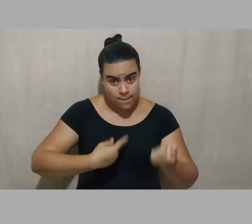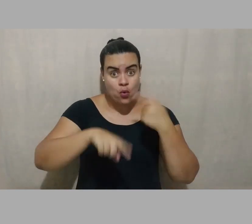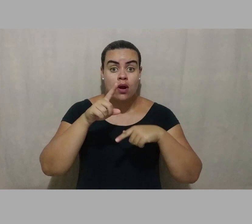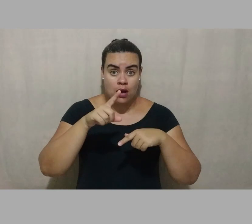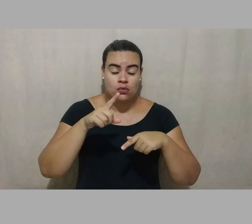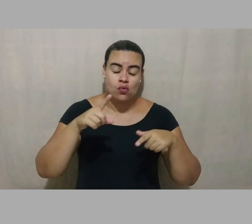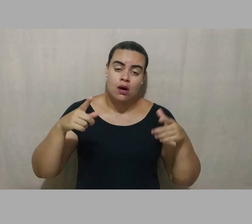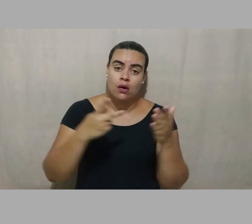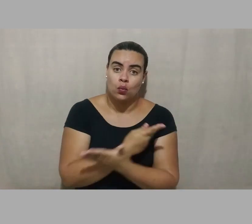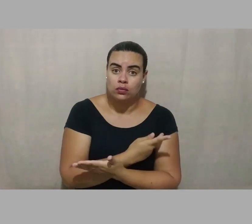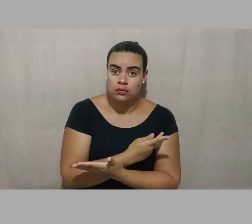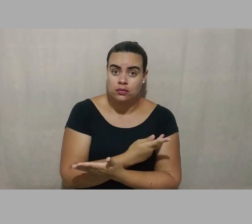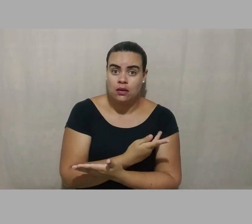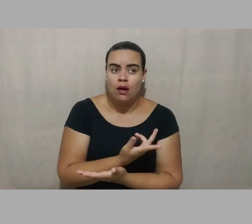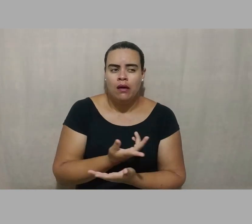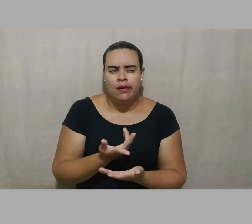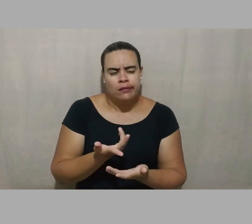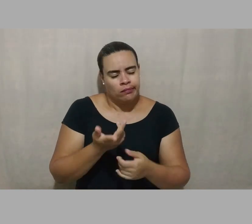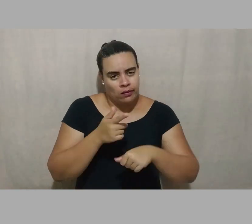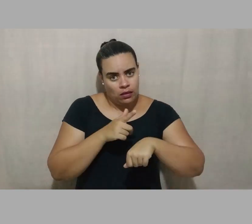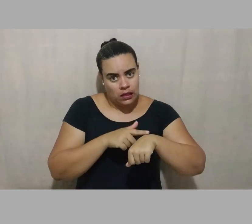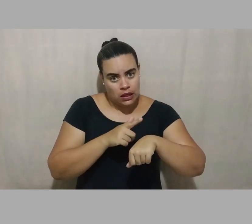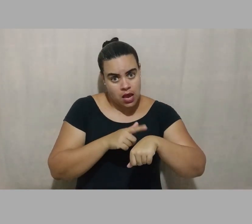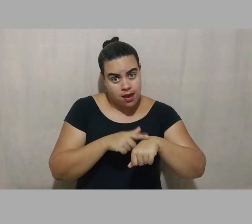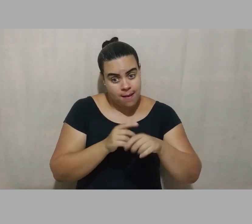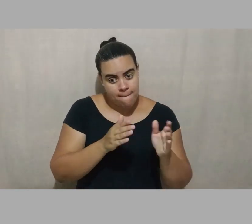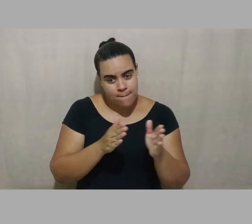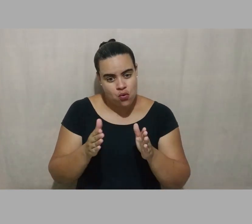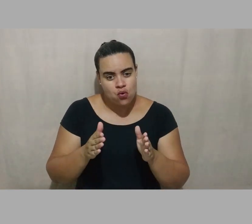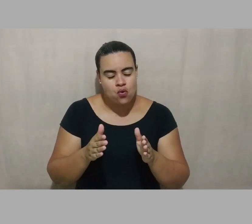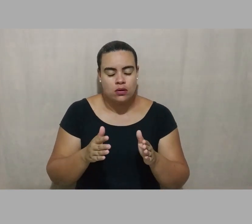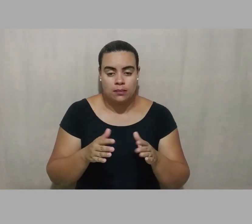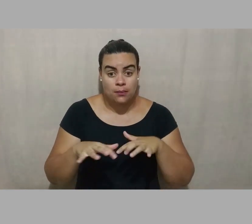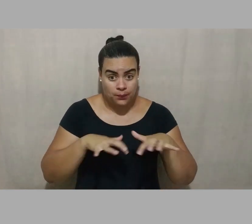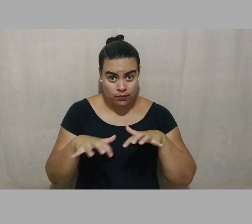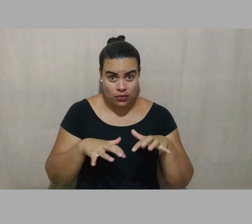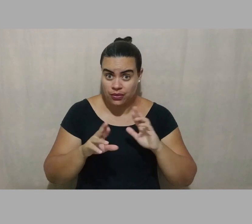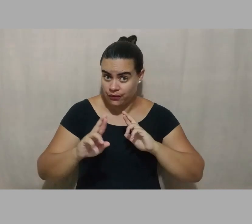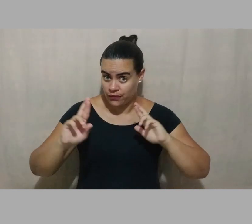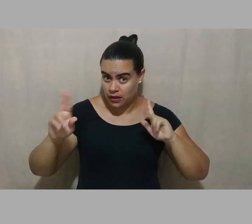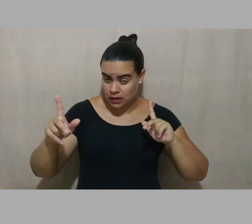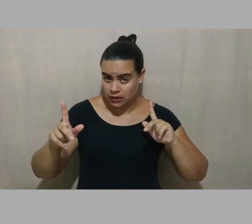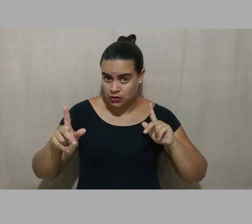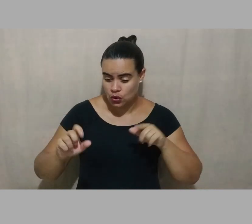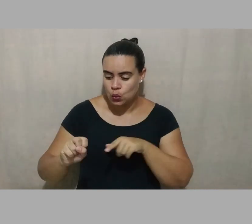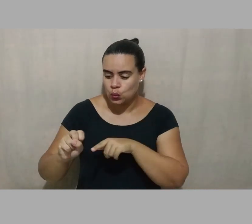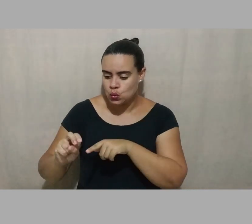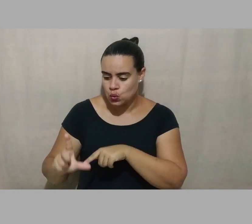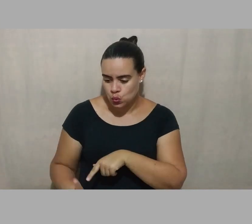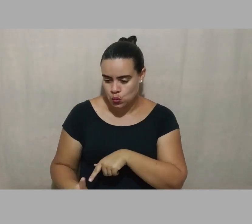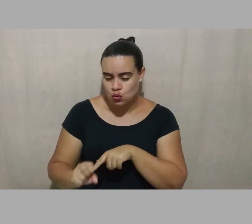progresso, ele acontece em tempos, em ritmos diferentes, fora desse eixo